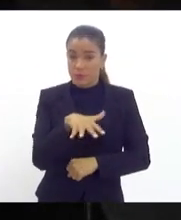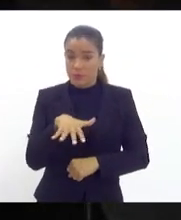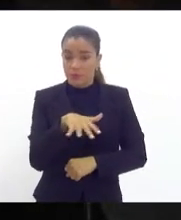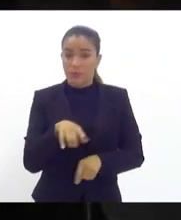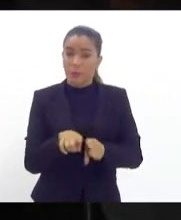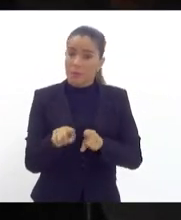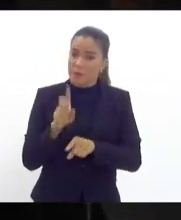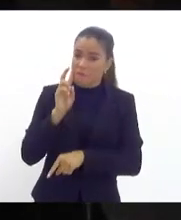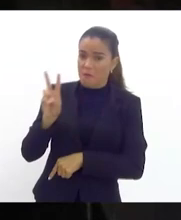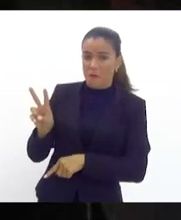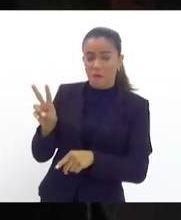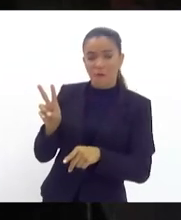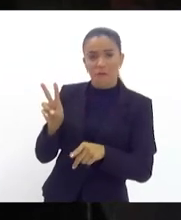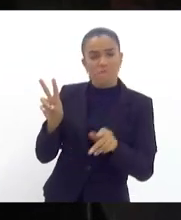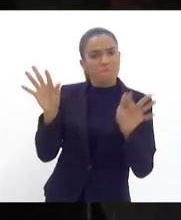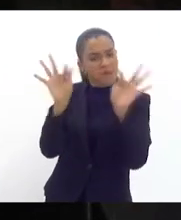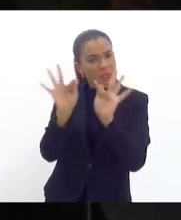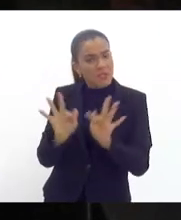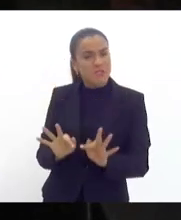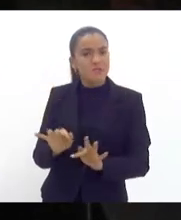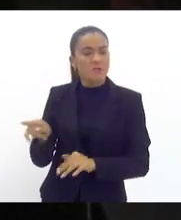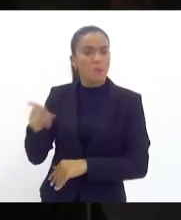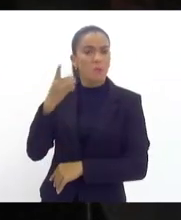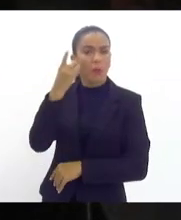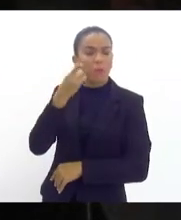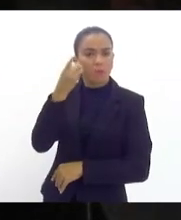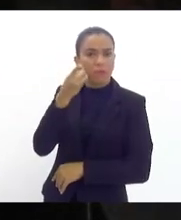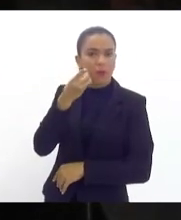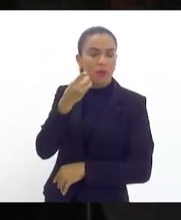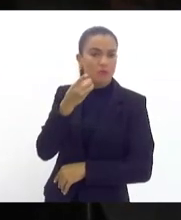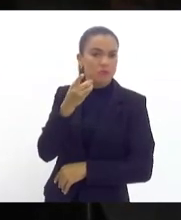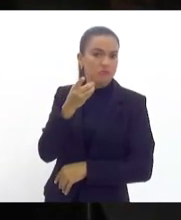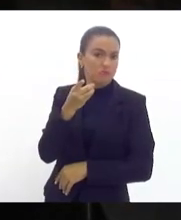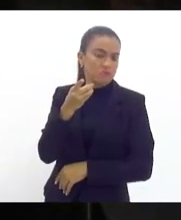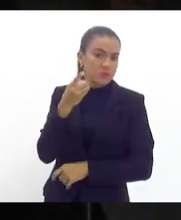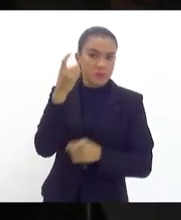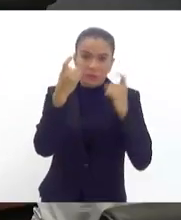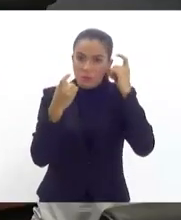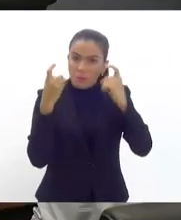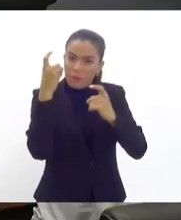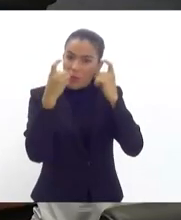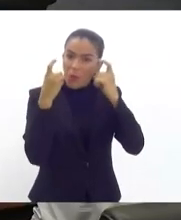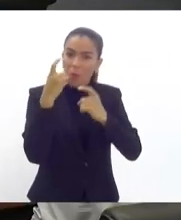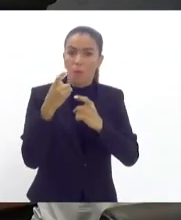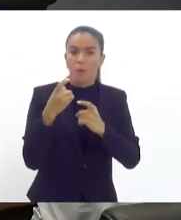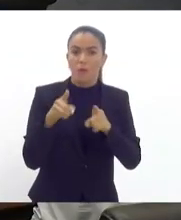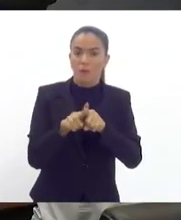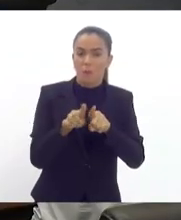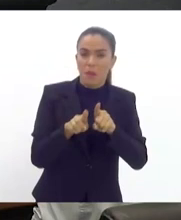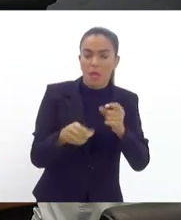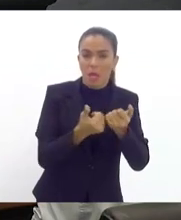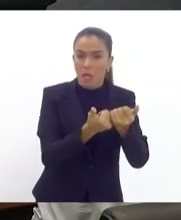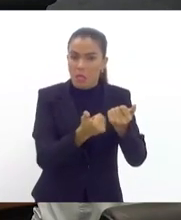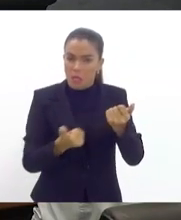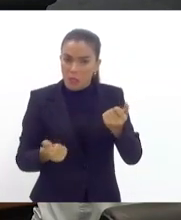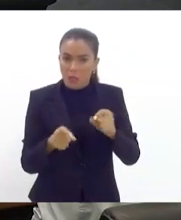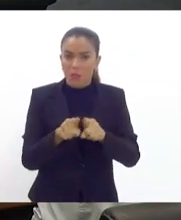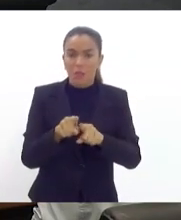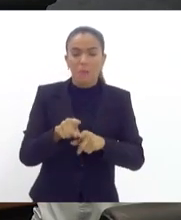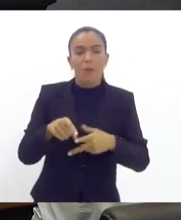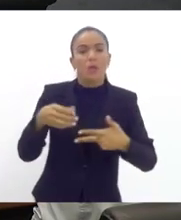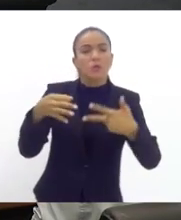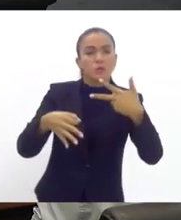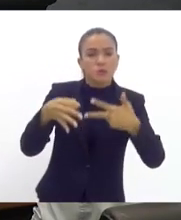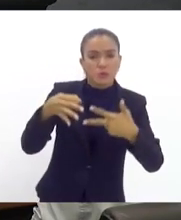de ver um deputado federal se preocupando estando presente aqui através de sua Assessoria Fico feliz de ver o judiciário